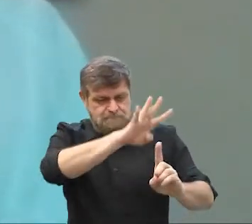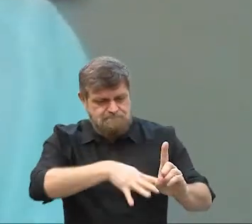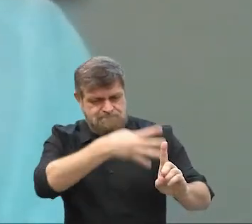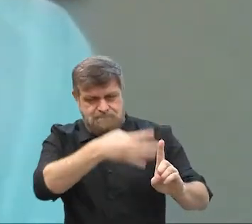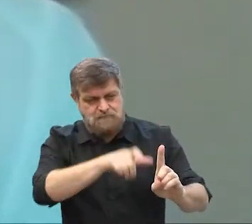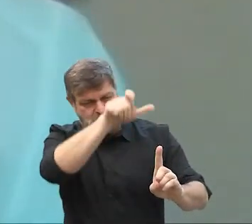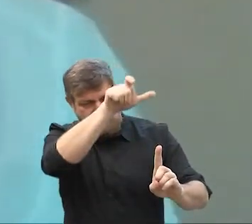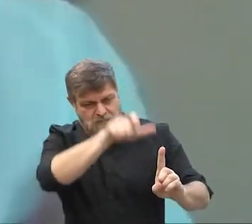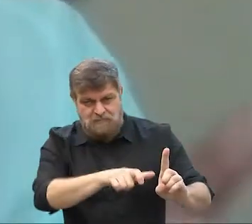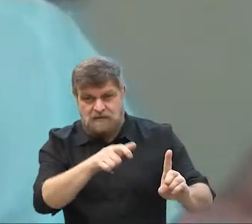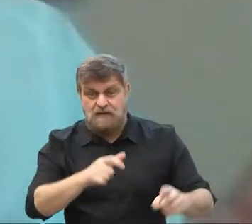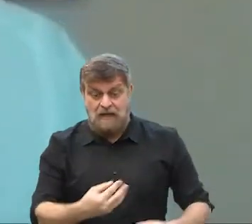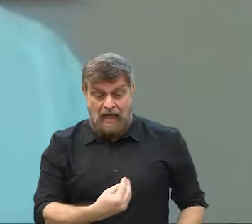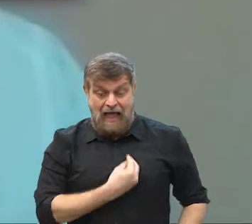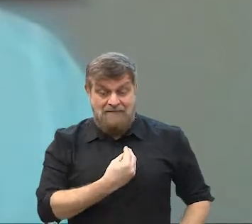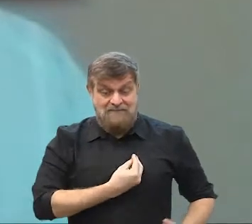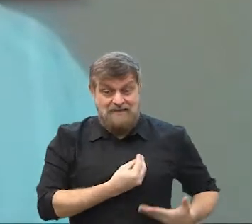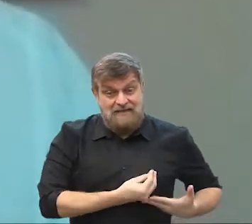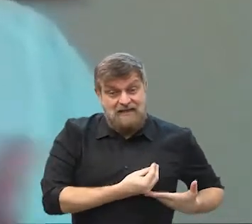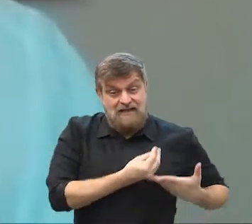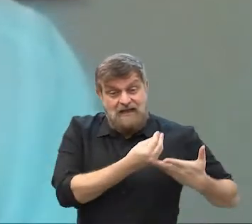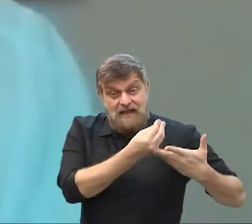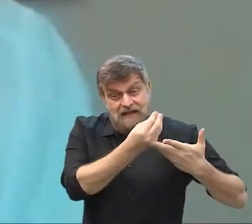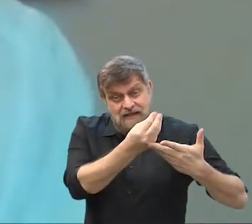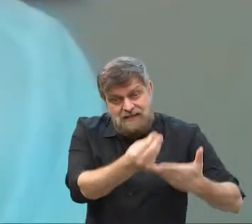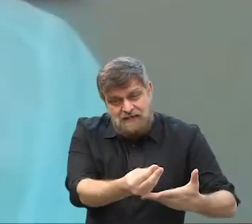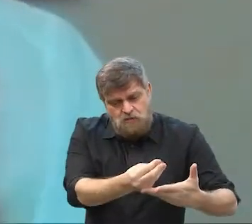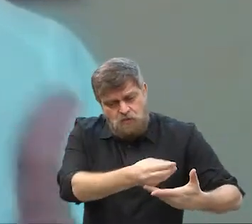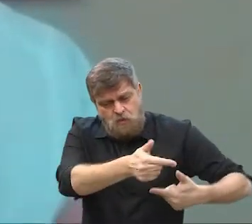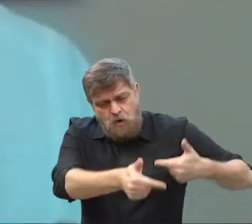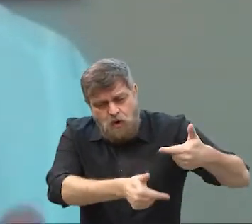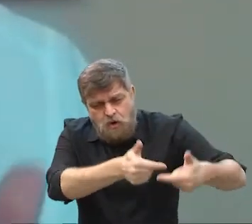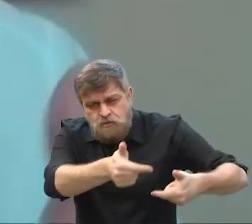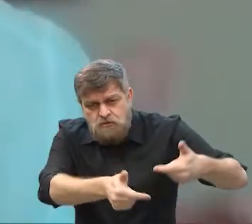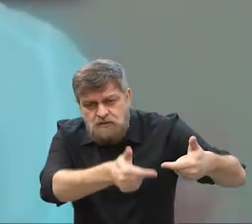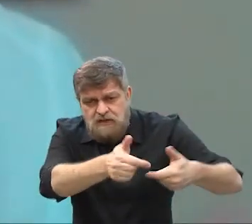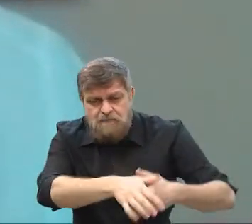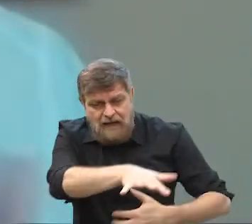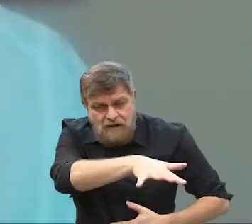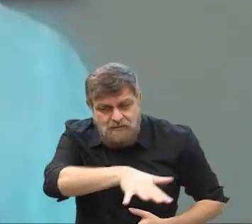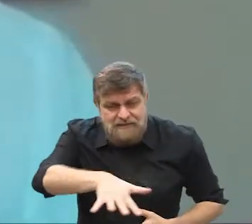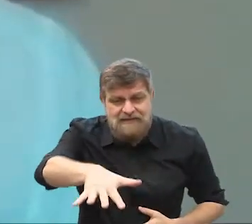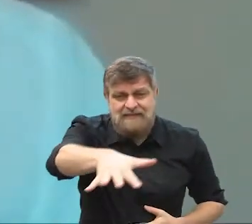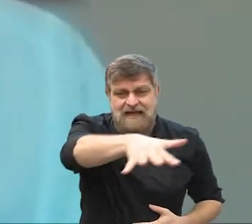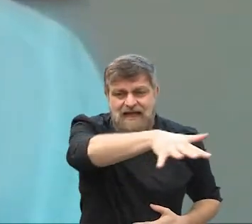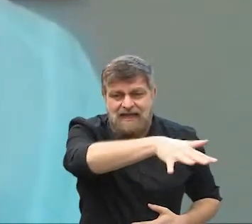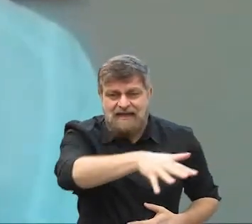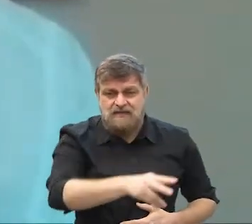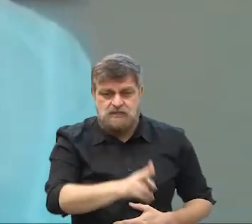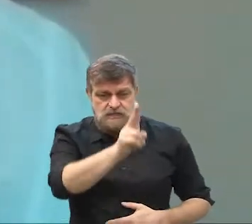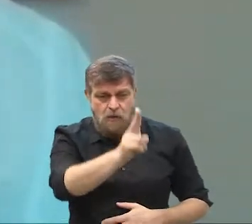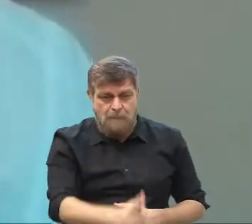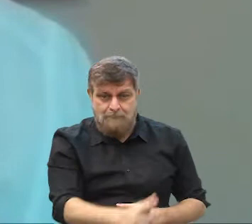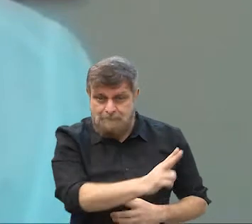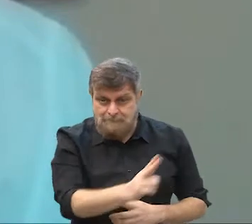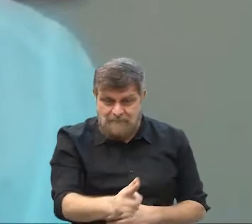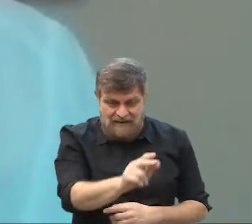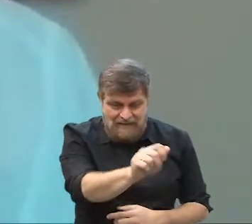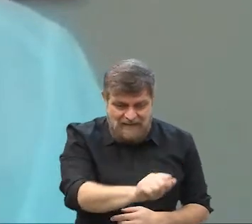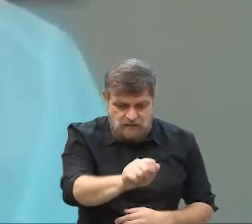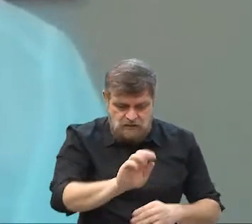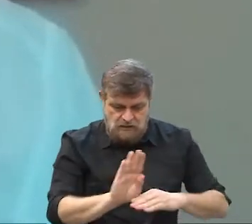homem que deu parte da sua vida no trabalho pastoral da região do Padre Anchieta,